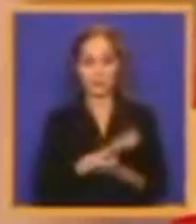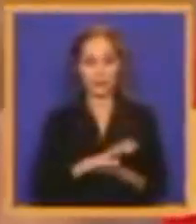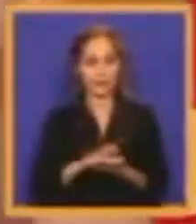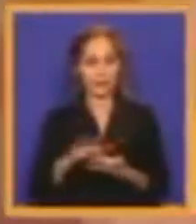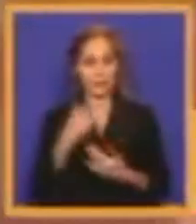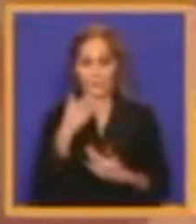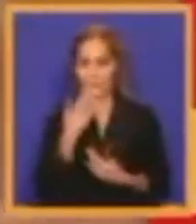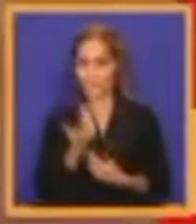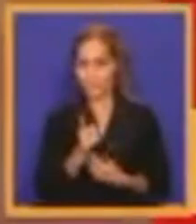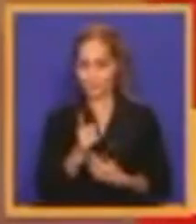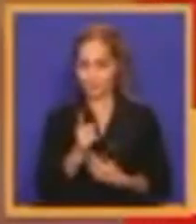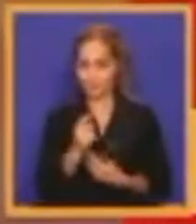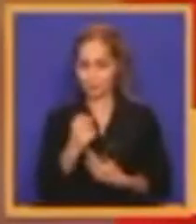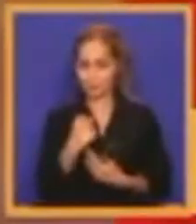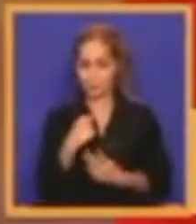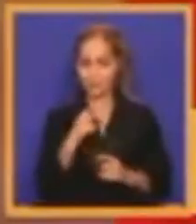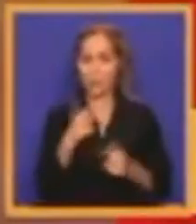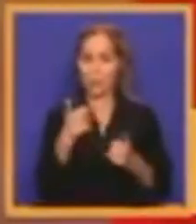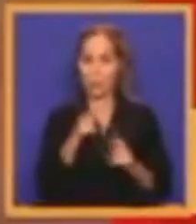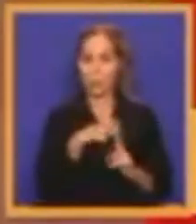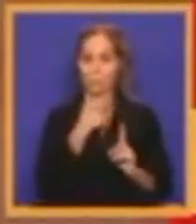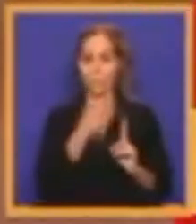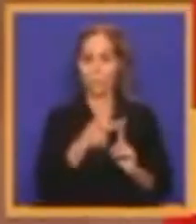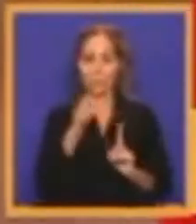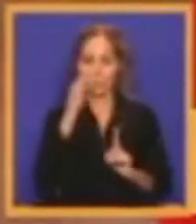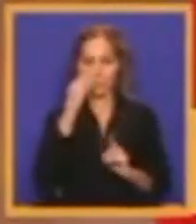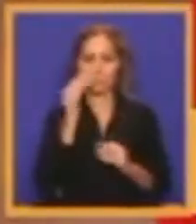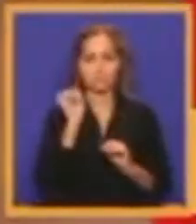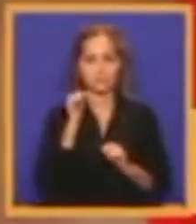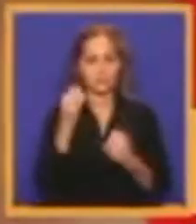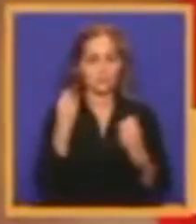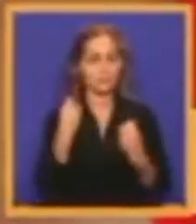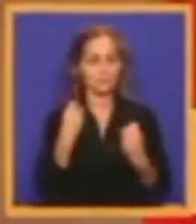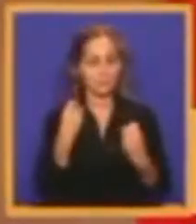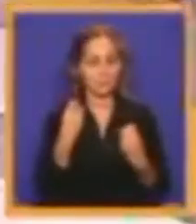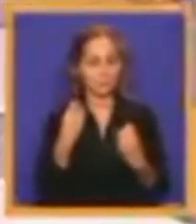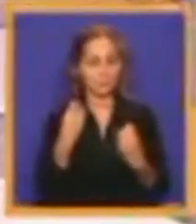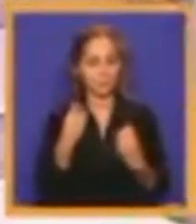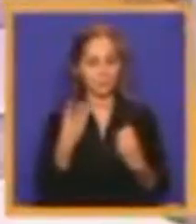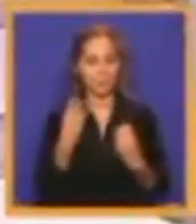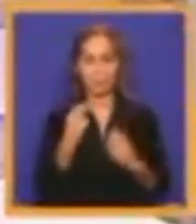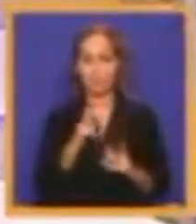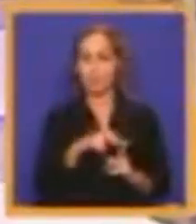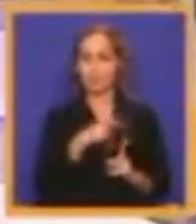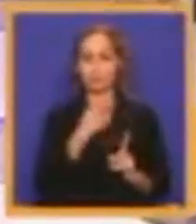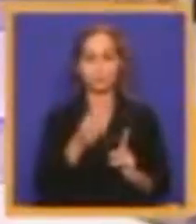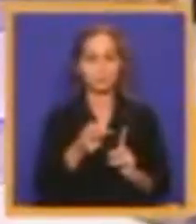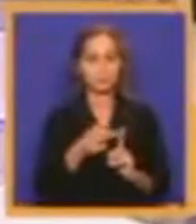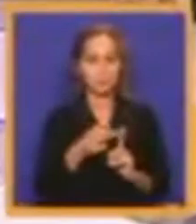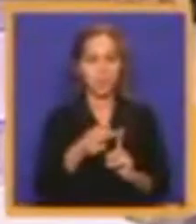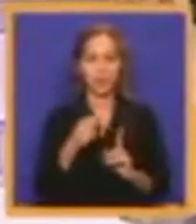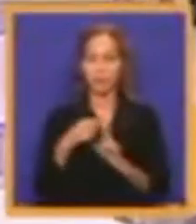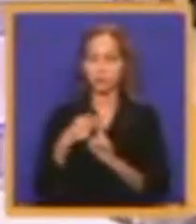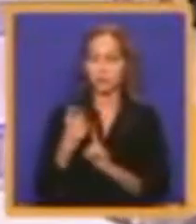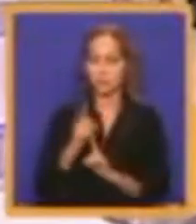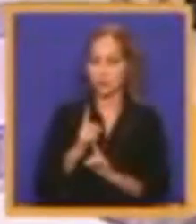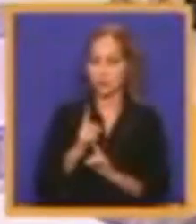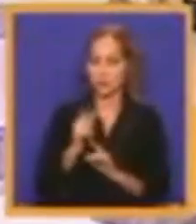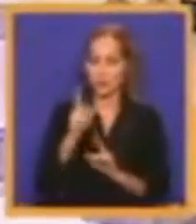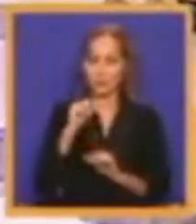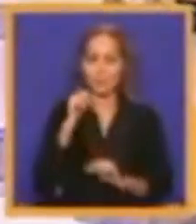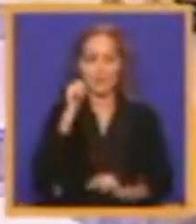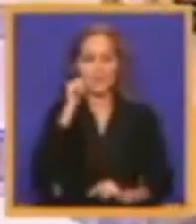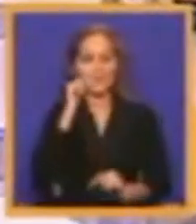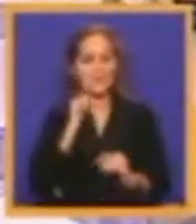encomendados, obviamente. Mas é um bom ano para os gêmeos. É um ano excelente para os geminianos. Há muitos anos que não era um ano tão positivo. E quem é que